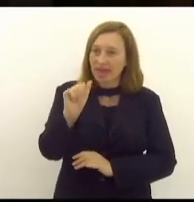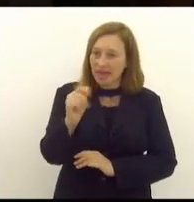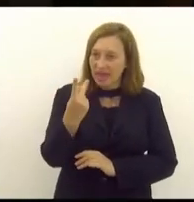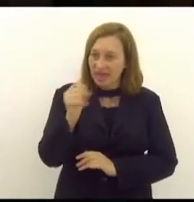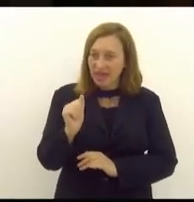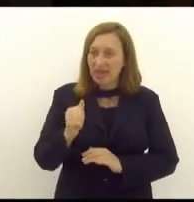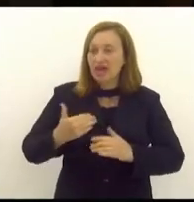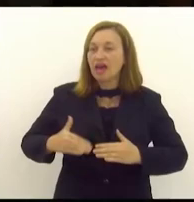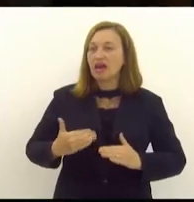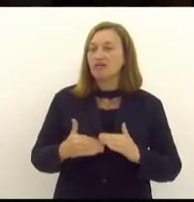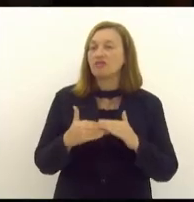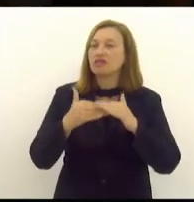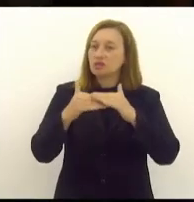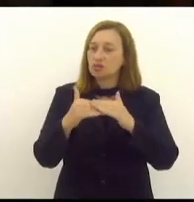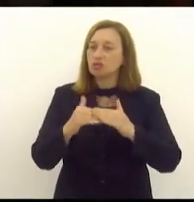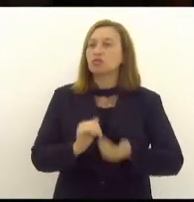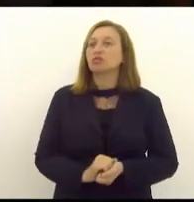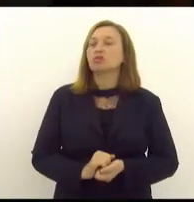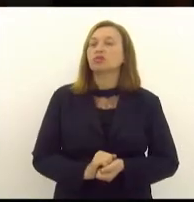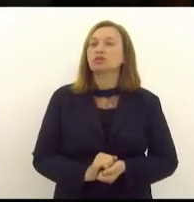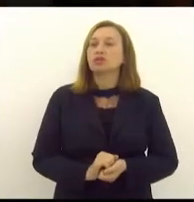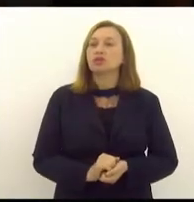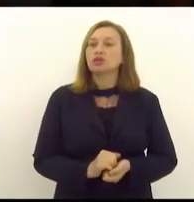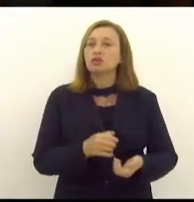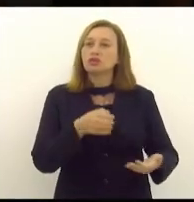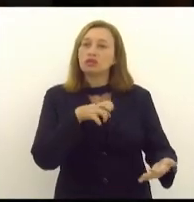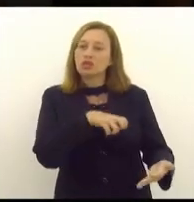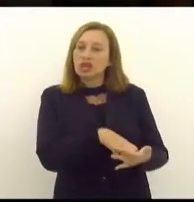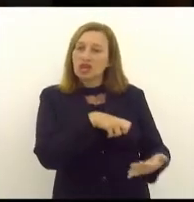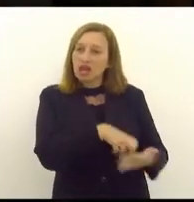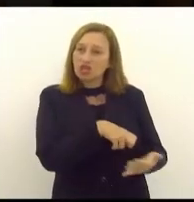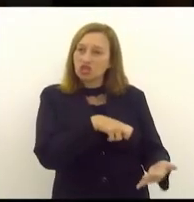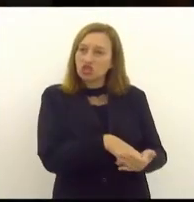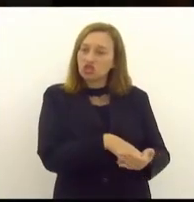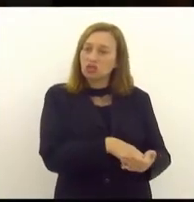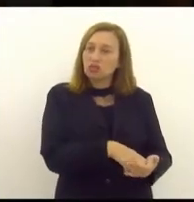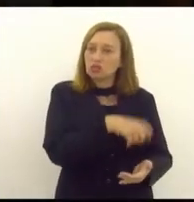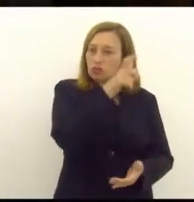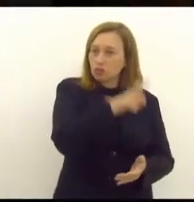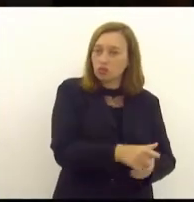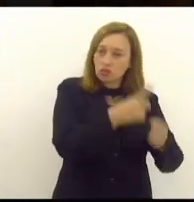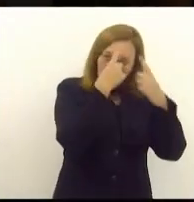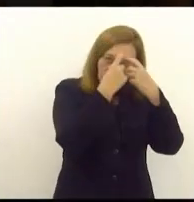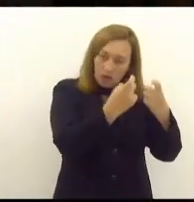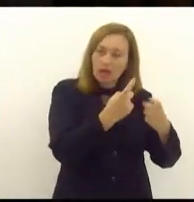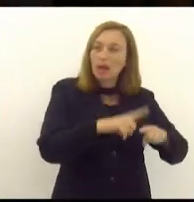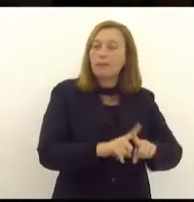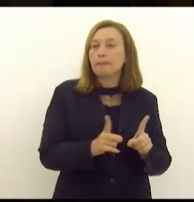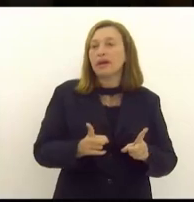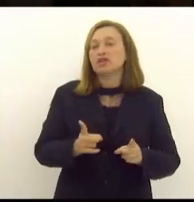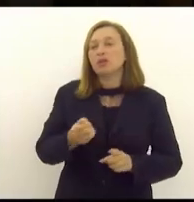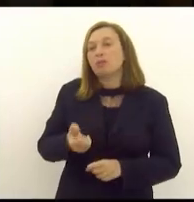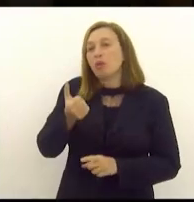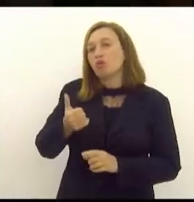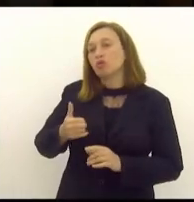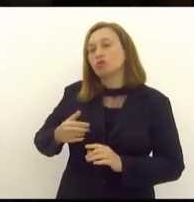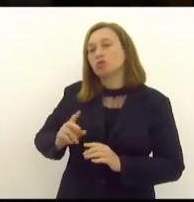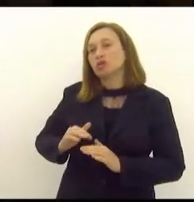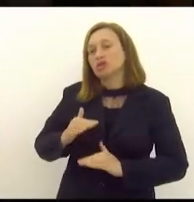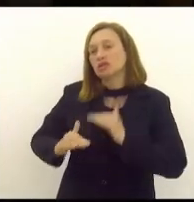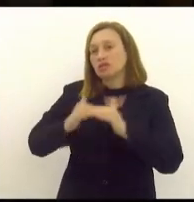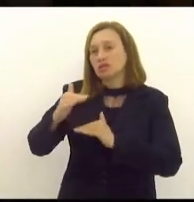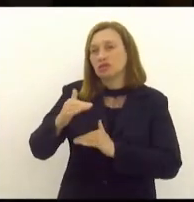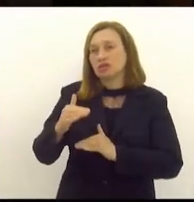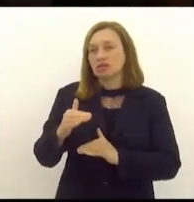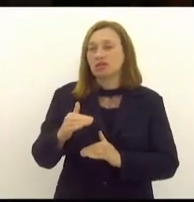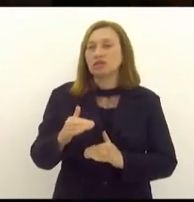de garantia ali a punição do agressor mas pouco se avançou na prevenção porque depois que essa